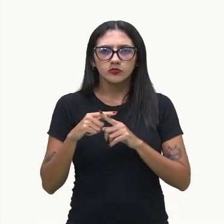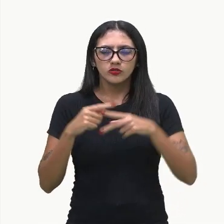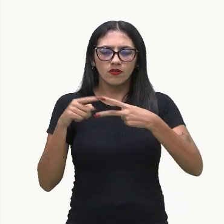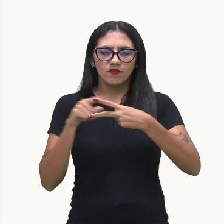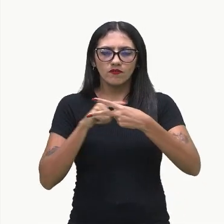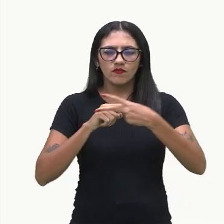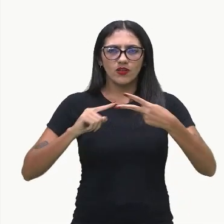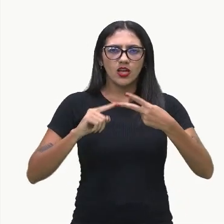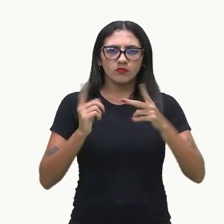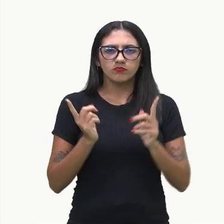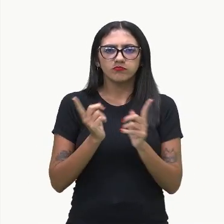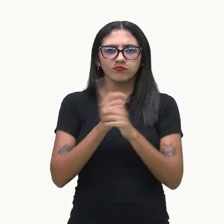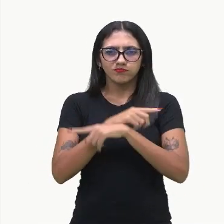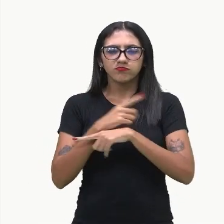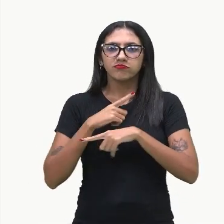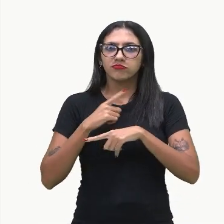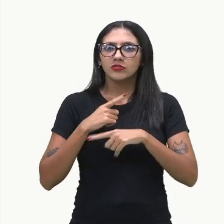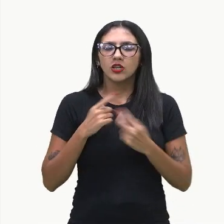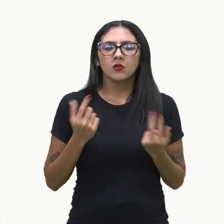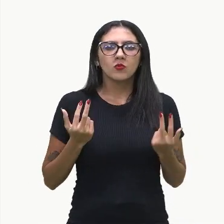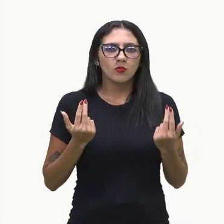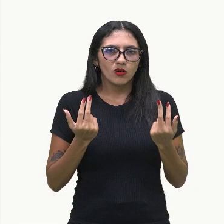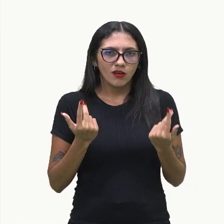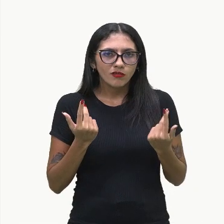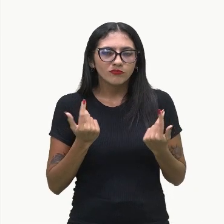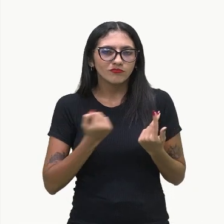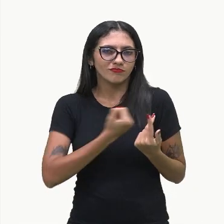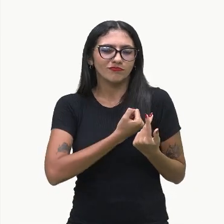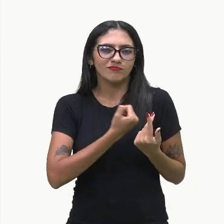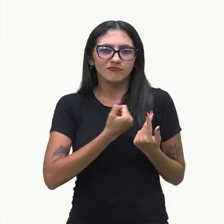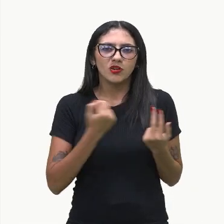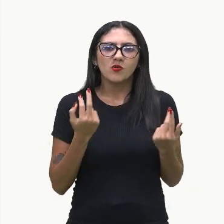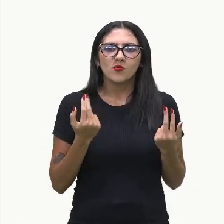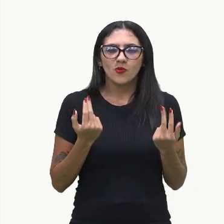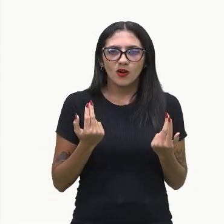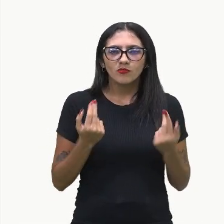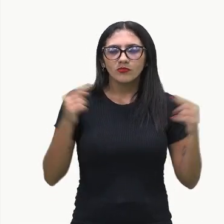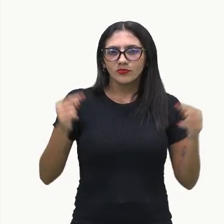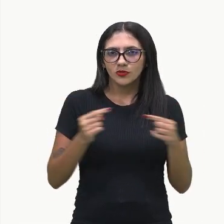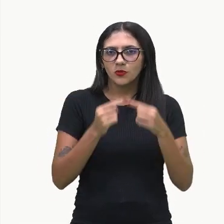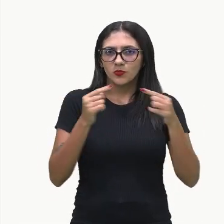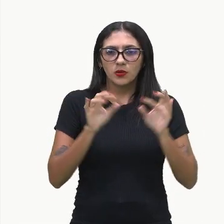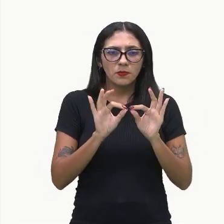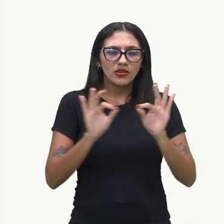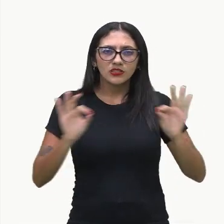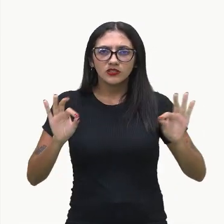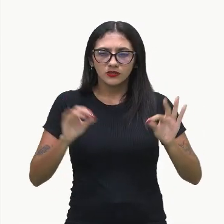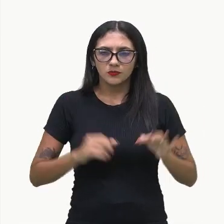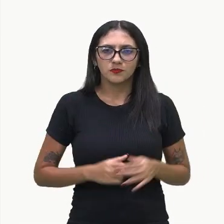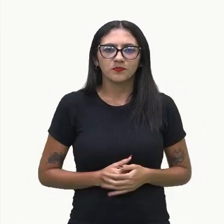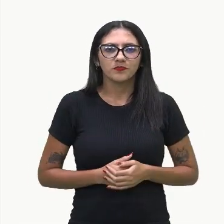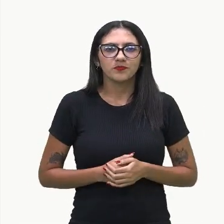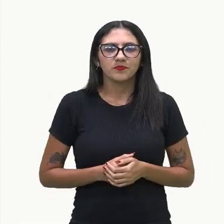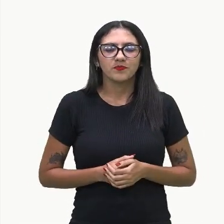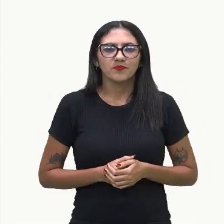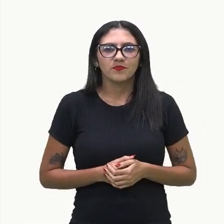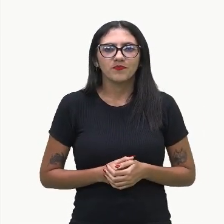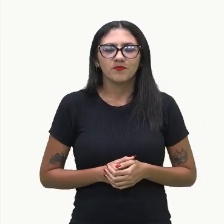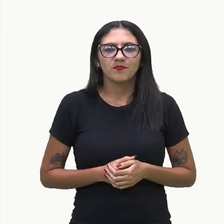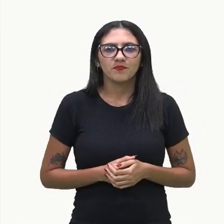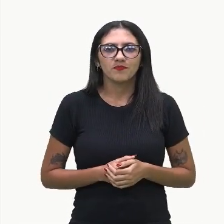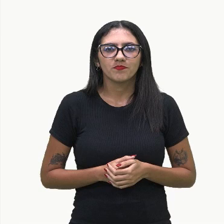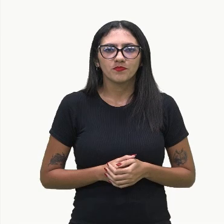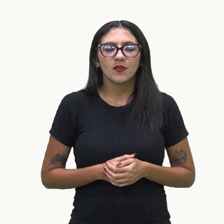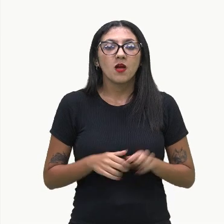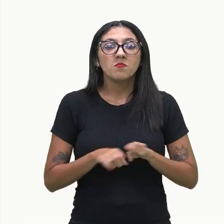são congruentes, ou seja, eles possuem a mesma medida. Mas para ficar